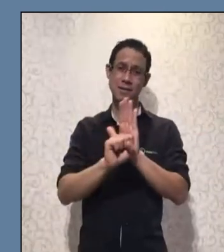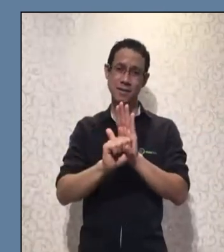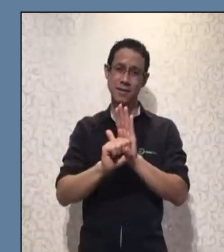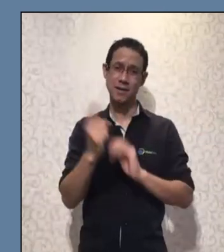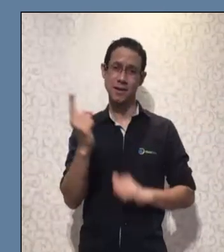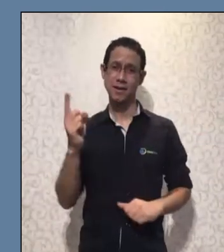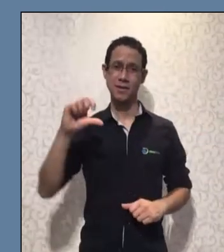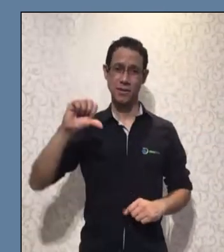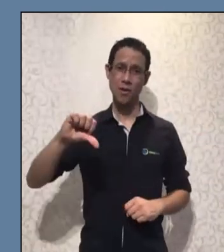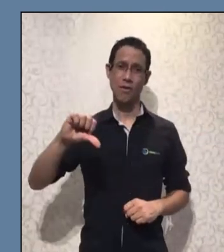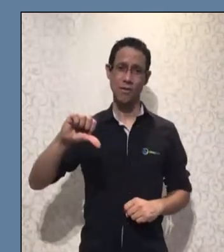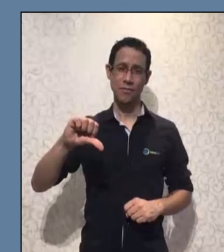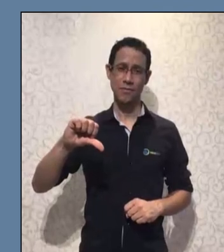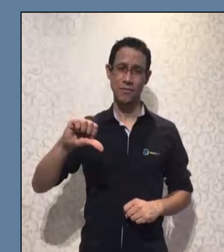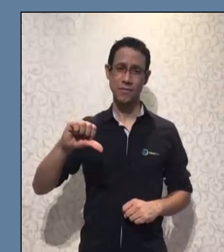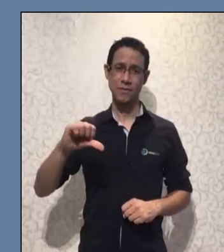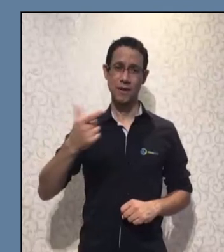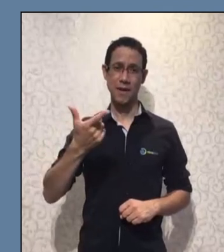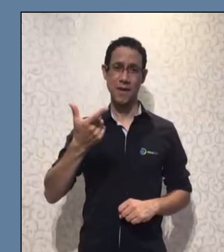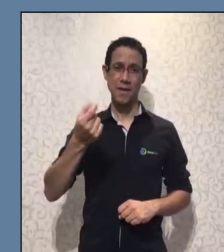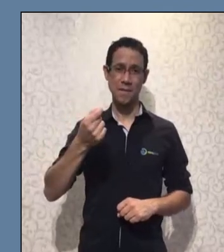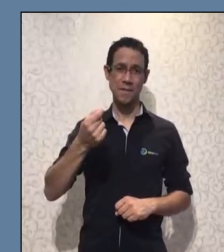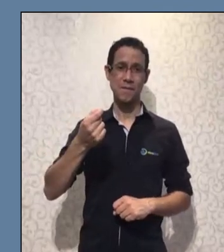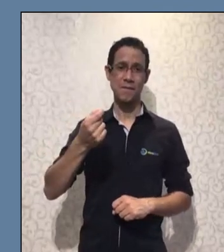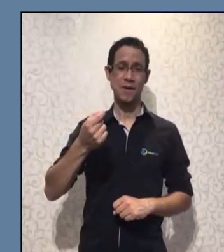primeiras décadas do século XX.